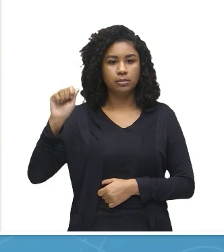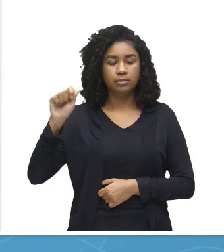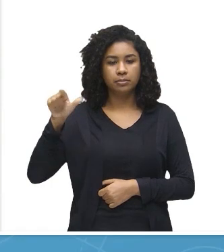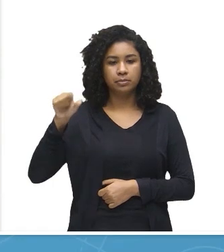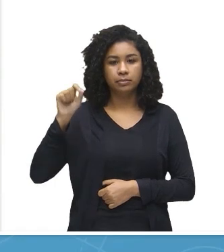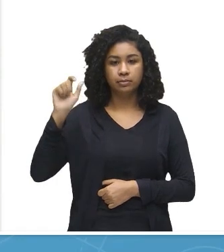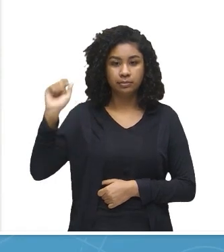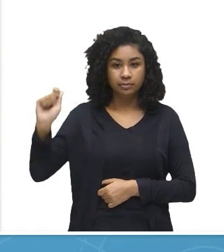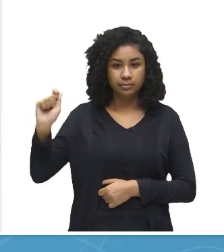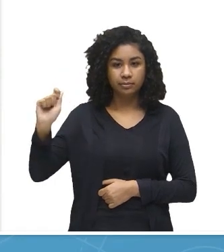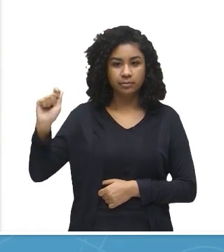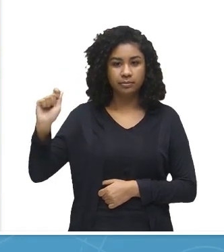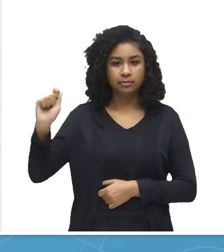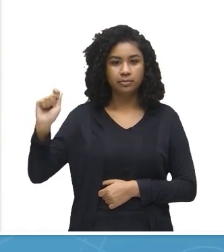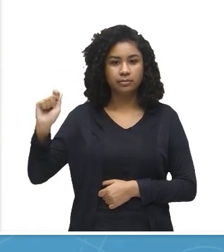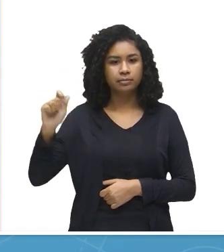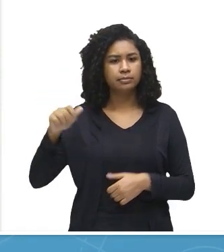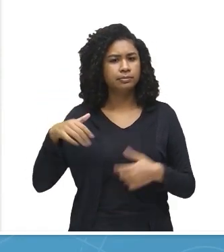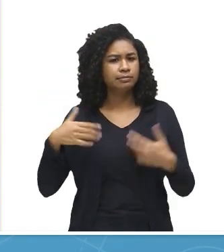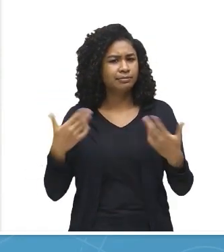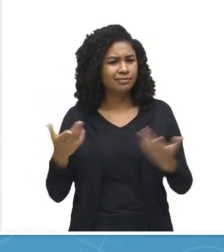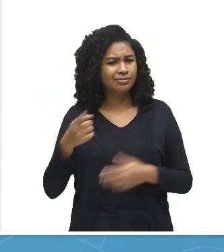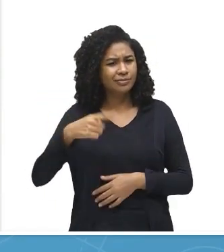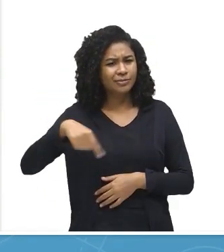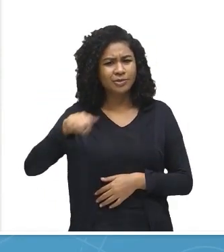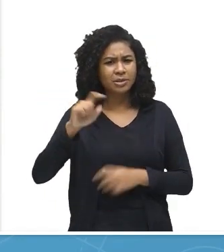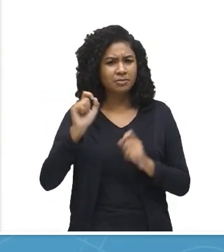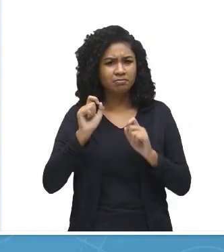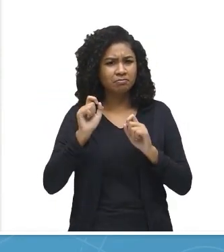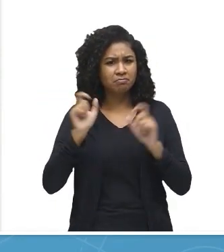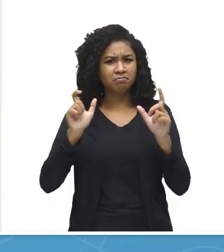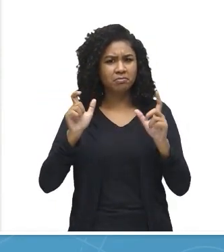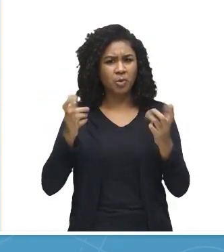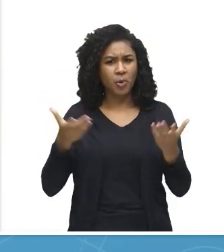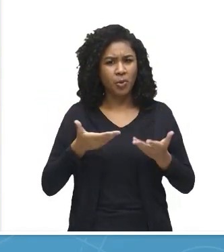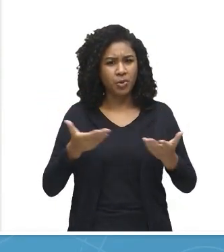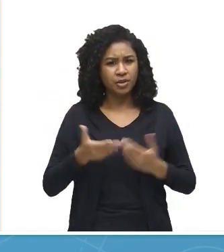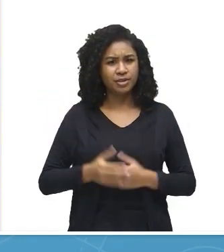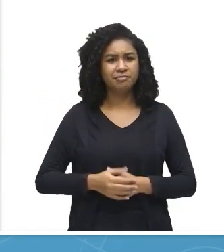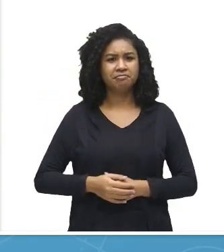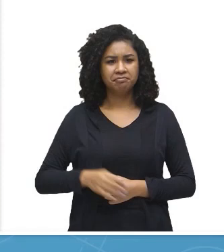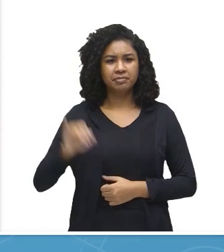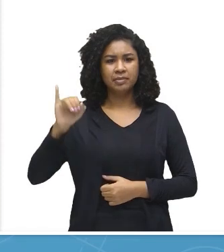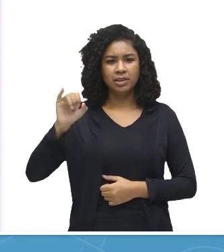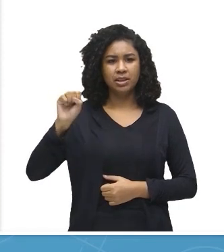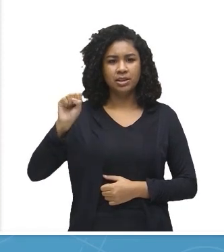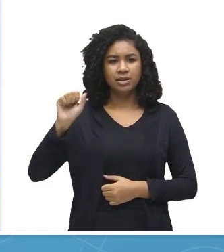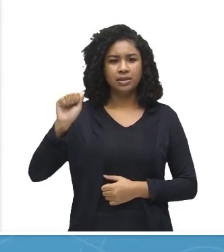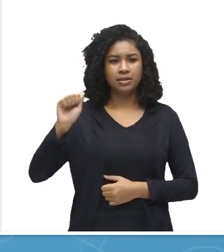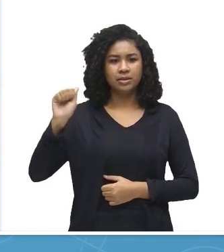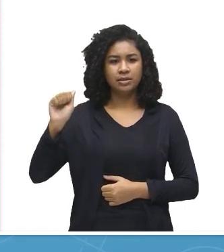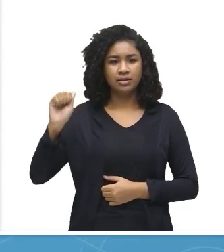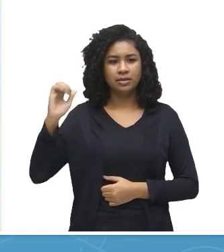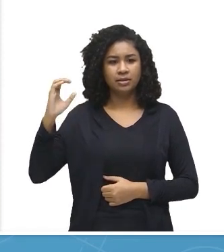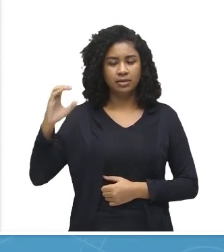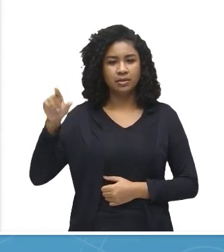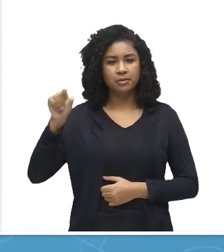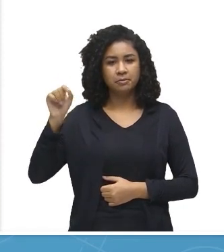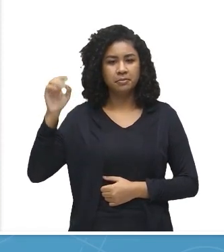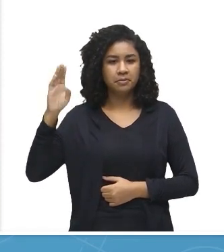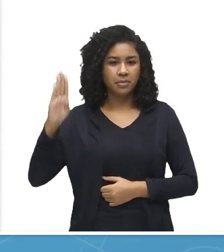Eduarda também colocou que é a letra A. Não estou falando que vocês estão muito sabidos hoje? O Isaac colocou que é a letra